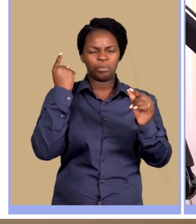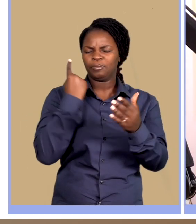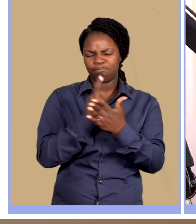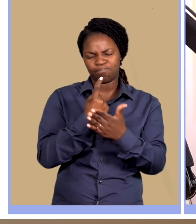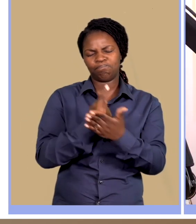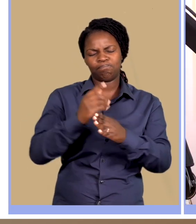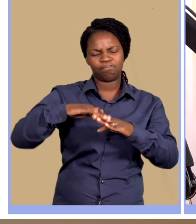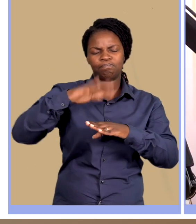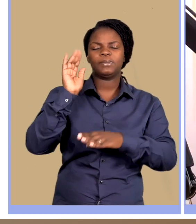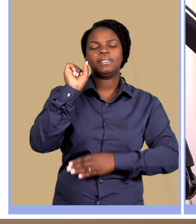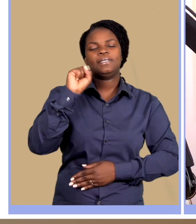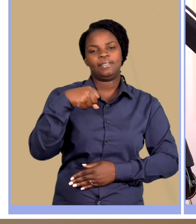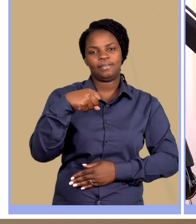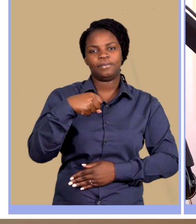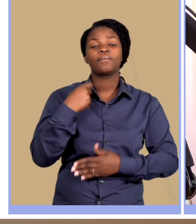realce.